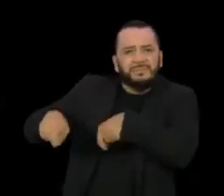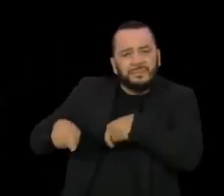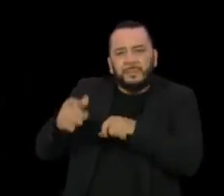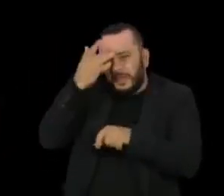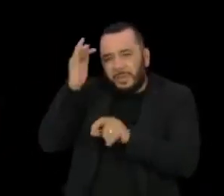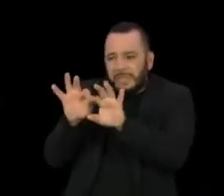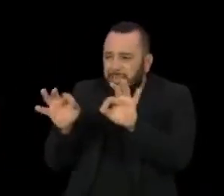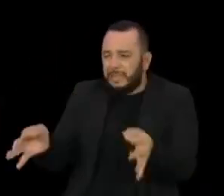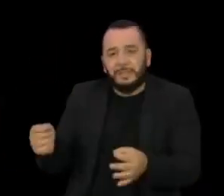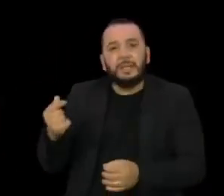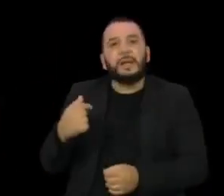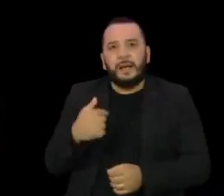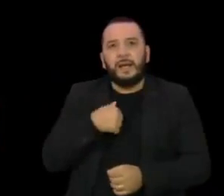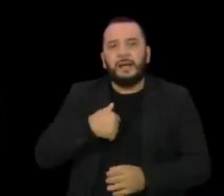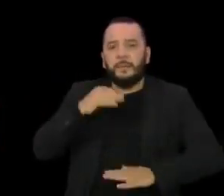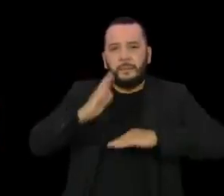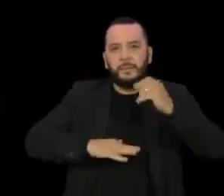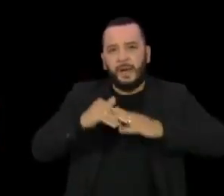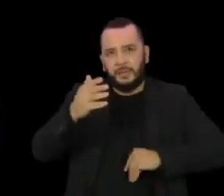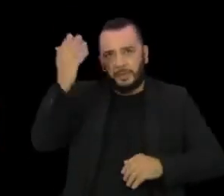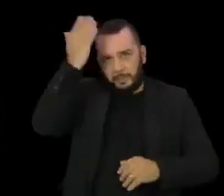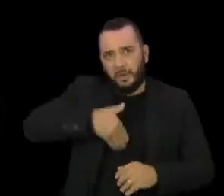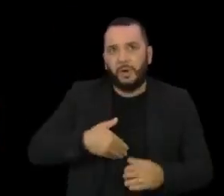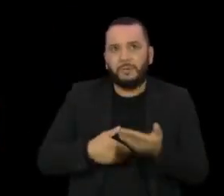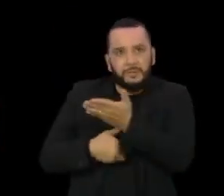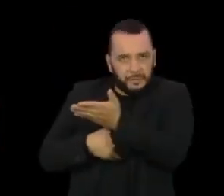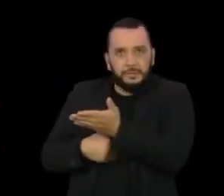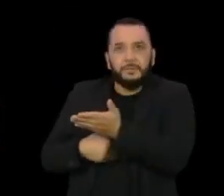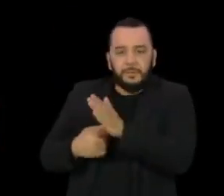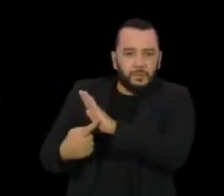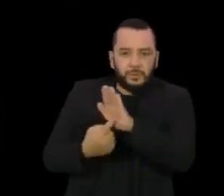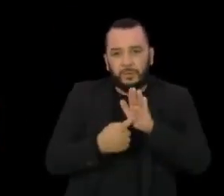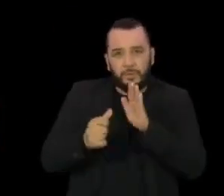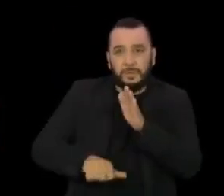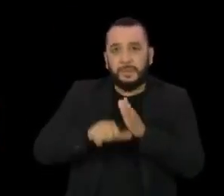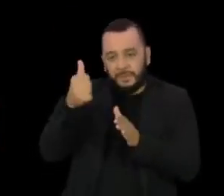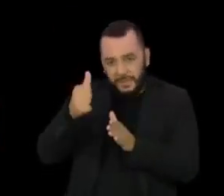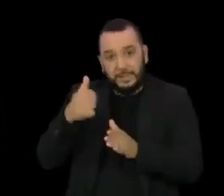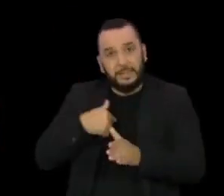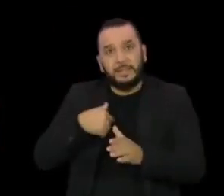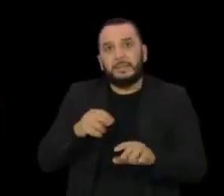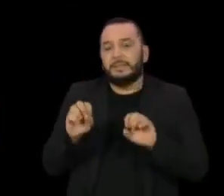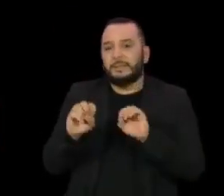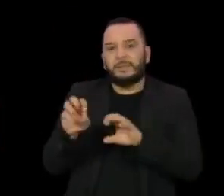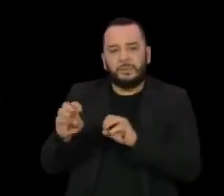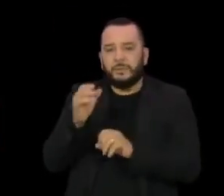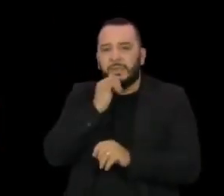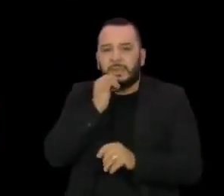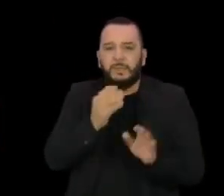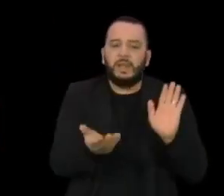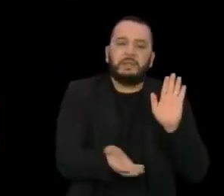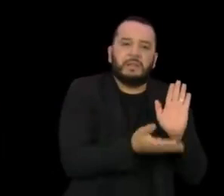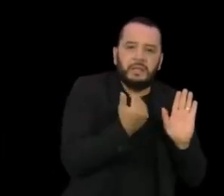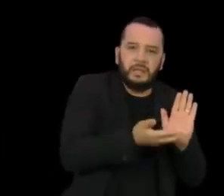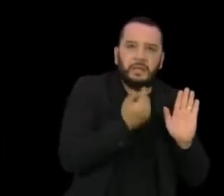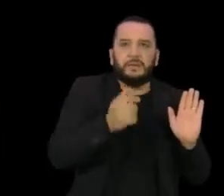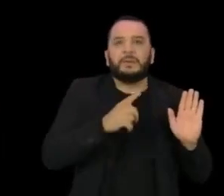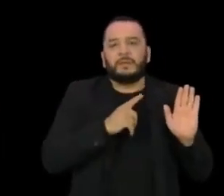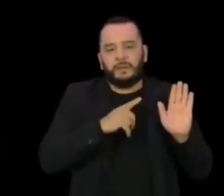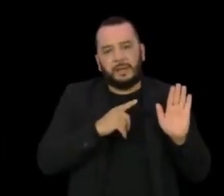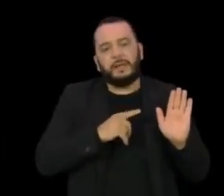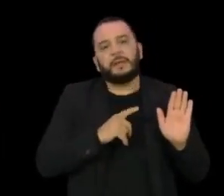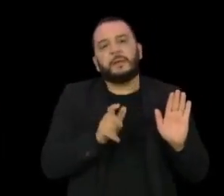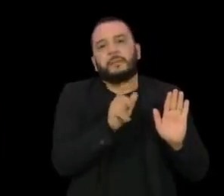Paulo Freire foram colocadas à prova pela primeira vez. Para alfabetizar, em vez de cartilhas que usavam